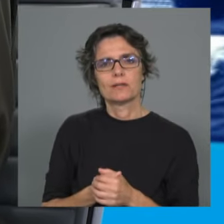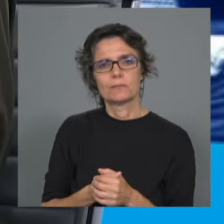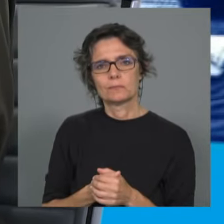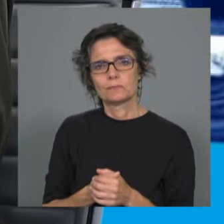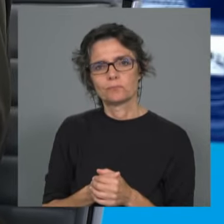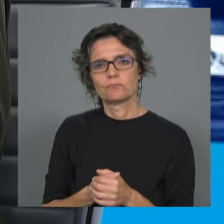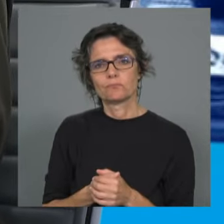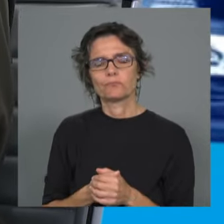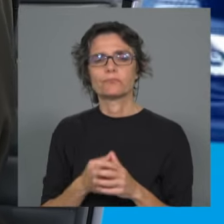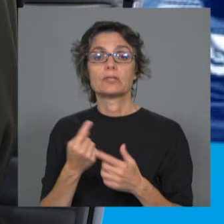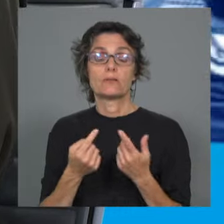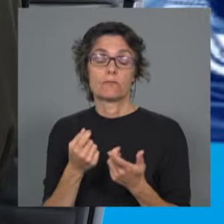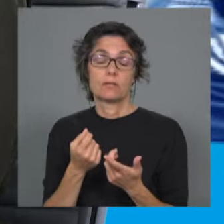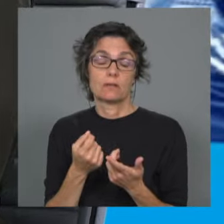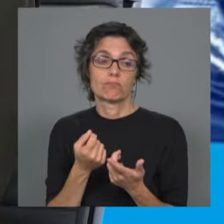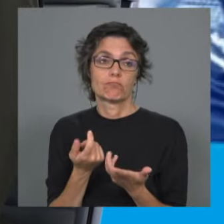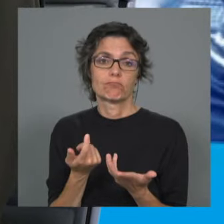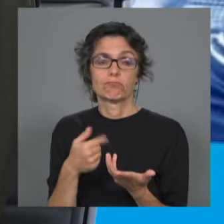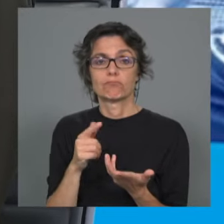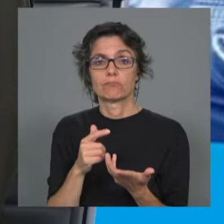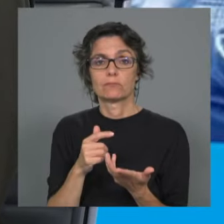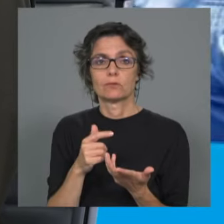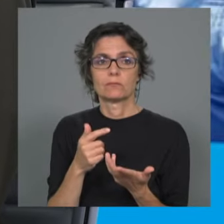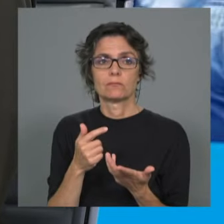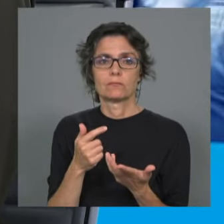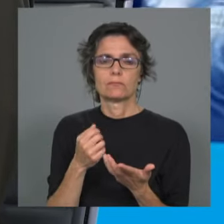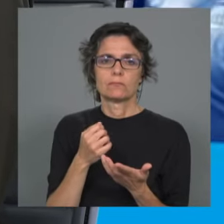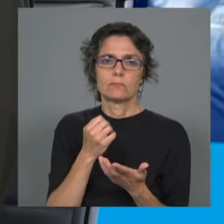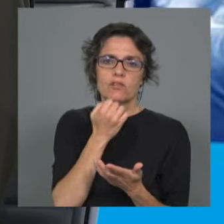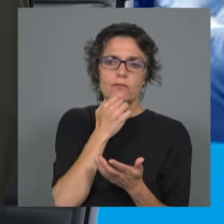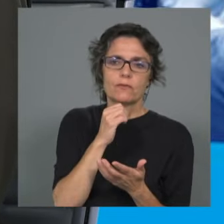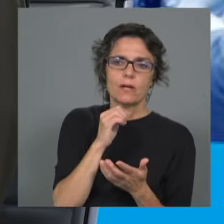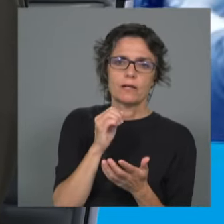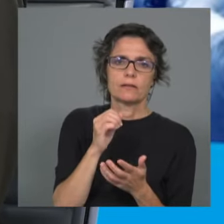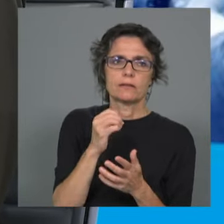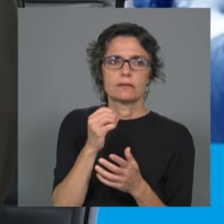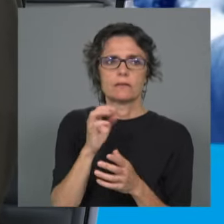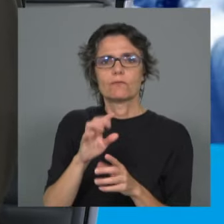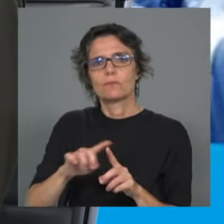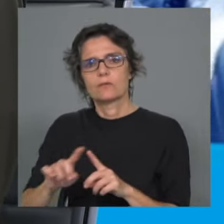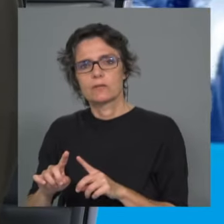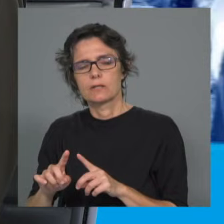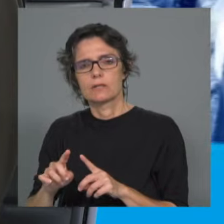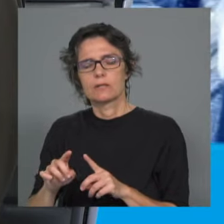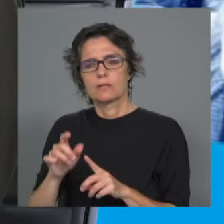vezes, pode agradar-nos ou não, mas é aquele que caminha connosco, independentemente